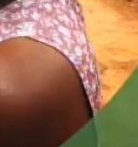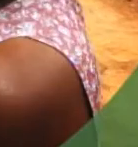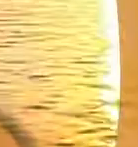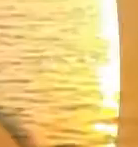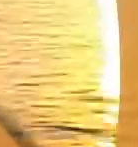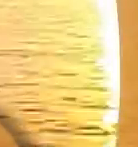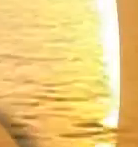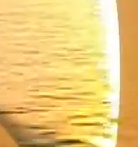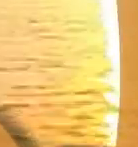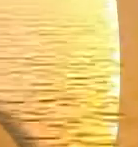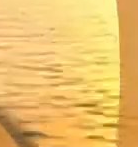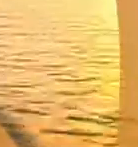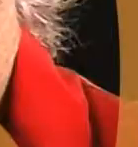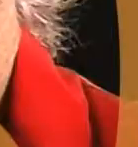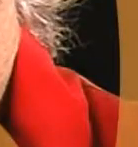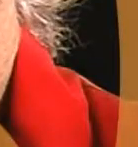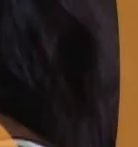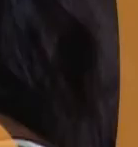Música